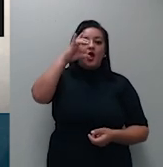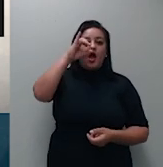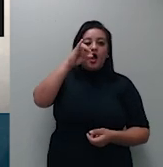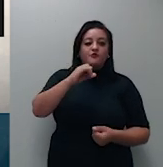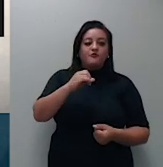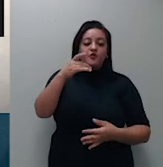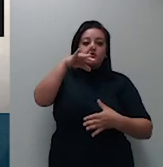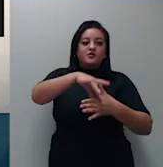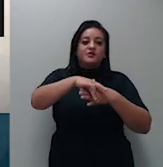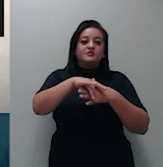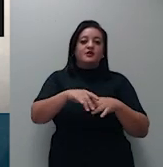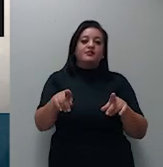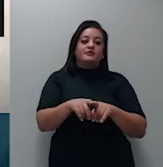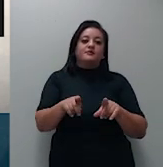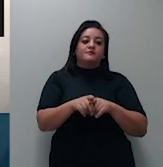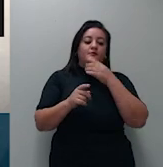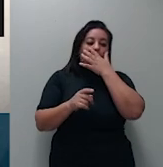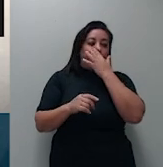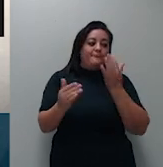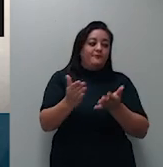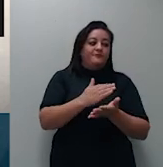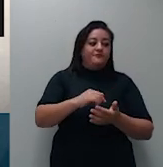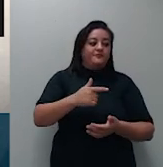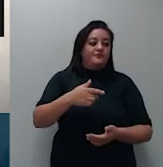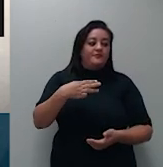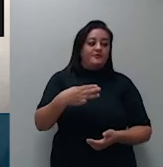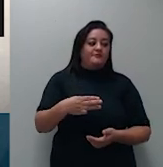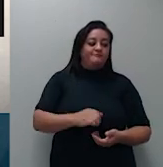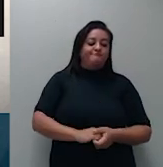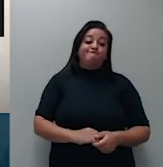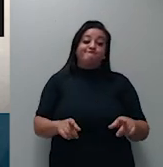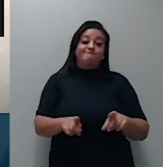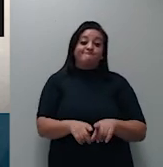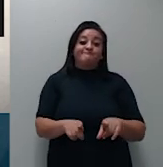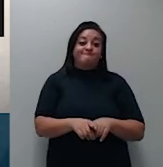as folhas 23 dos autos